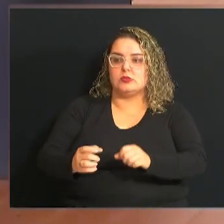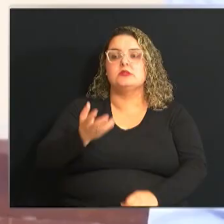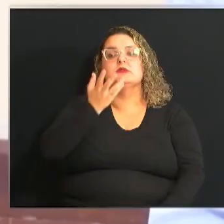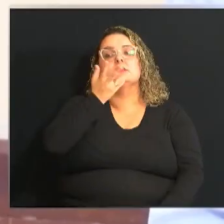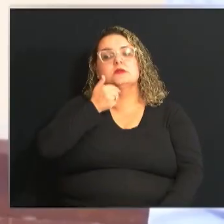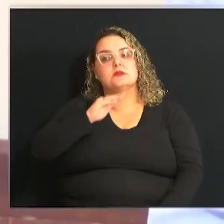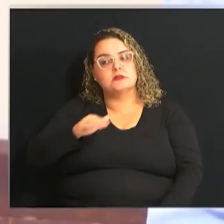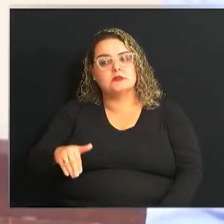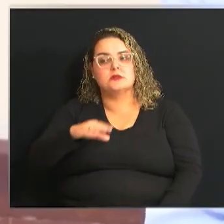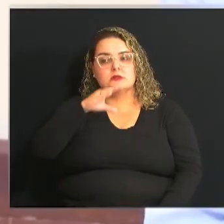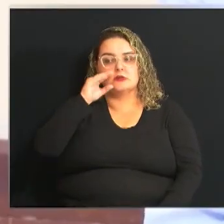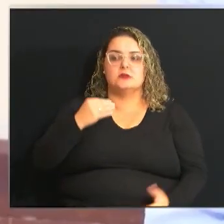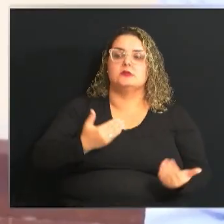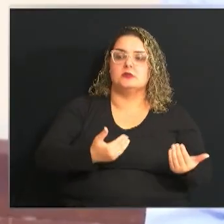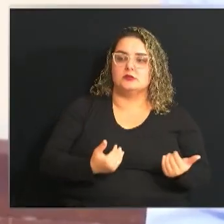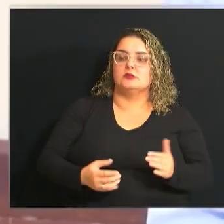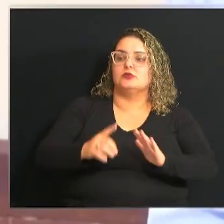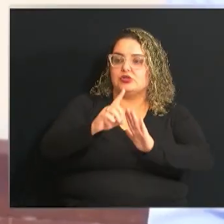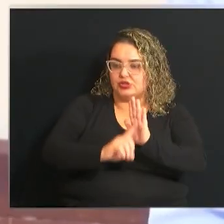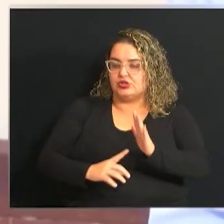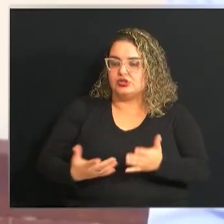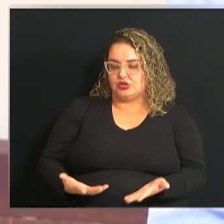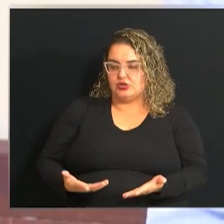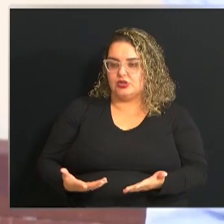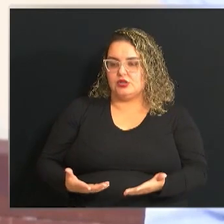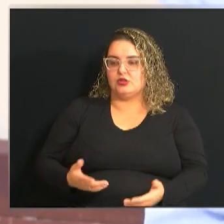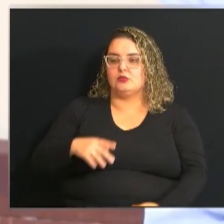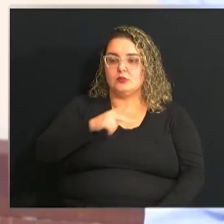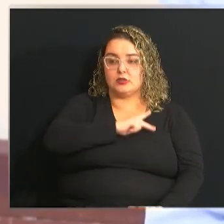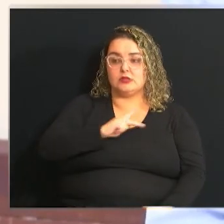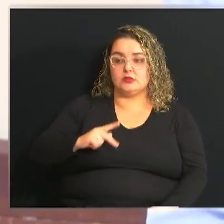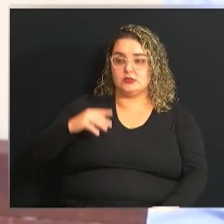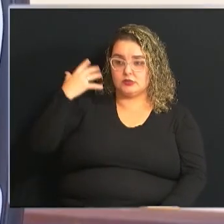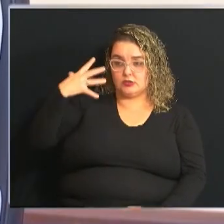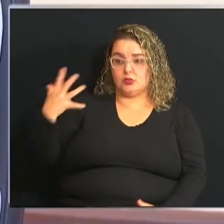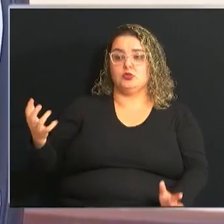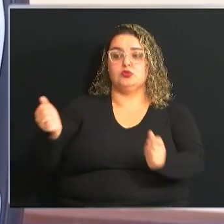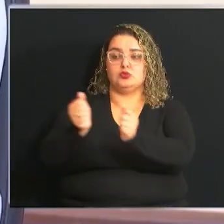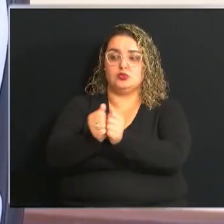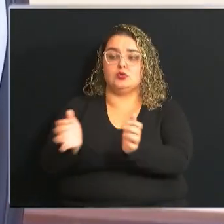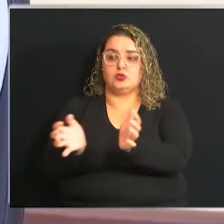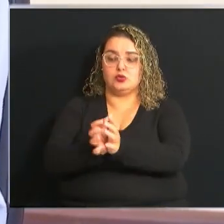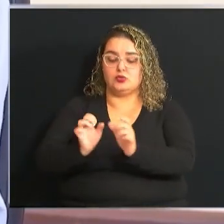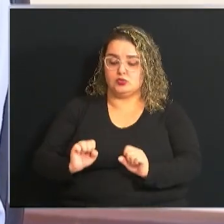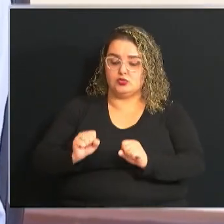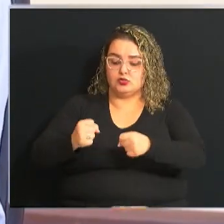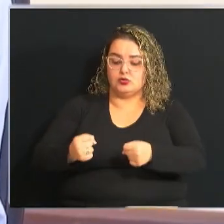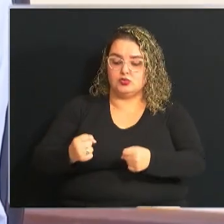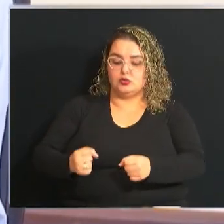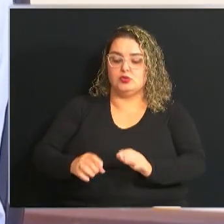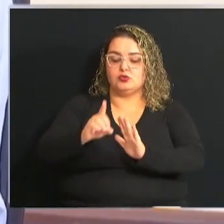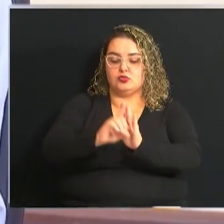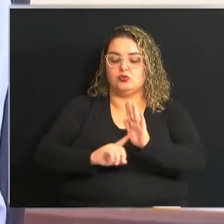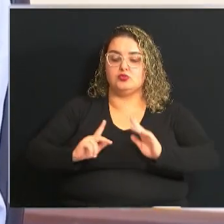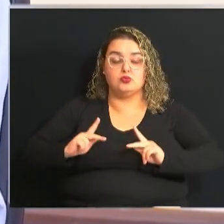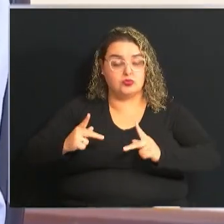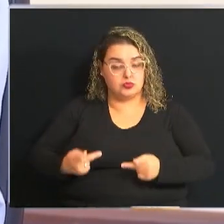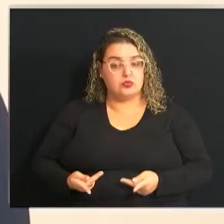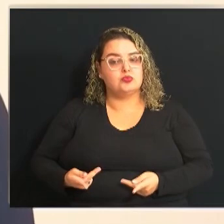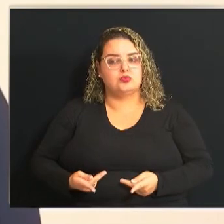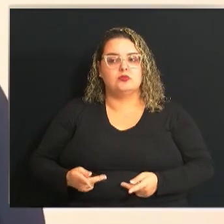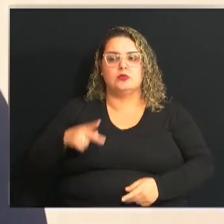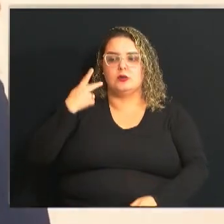estamos adequando o calendário, colocando no calendário municipal a Semana do Skateboard. Eu acho que é uma maneira de incentivar,